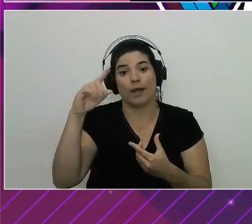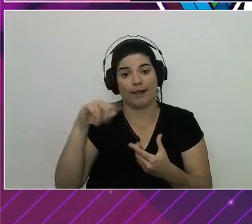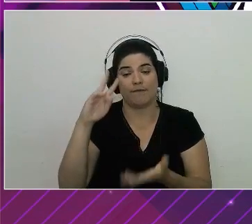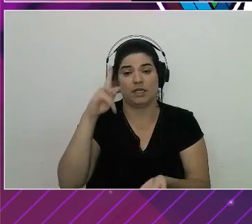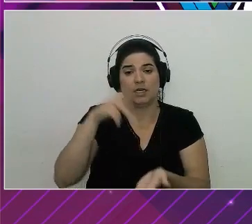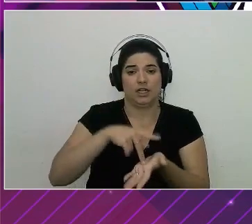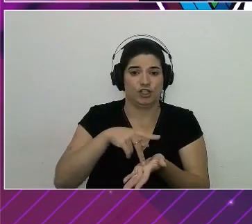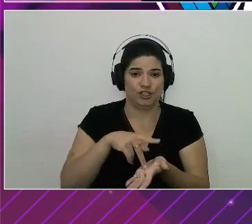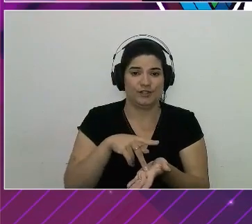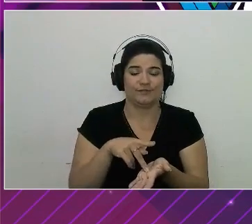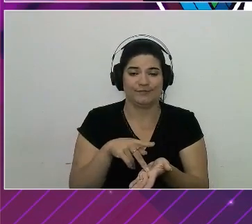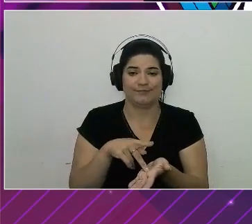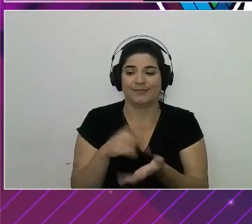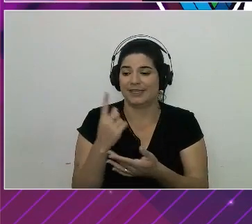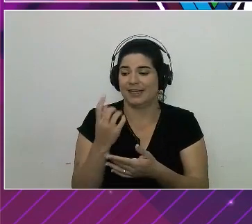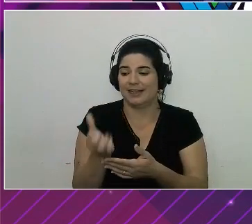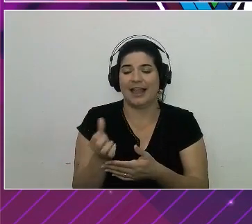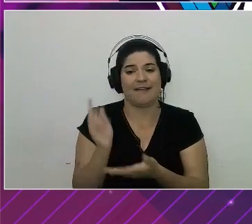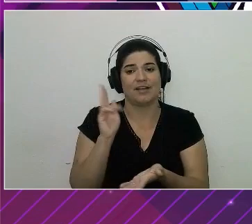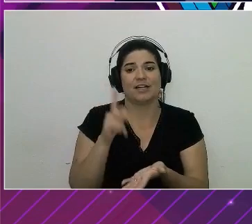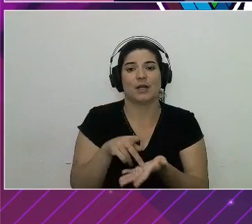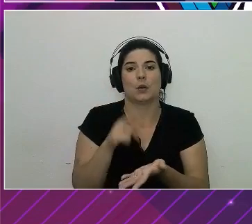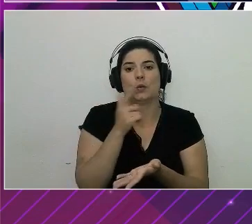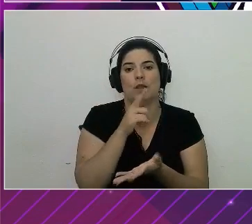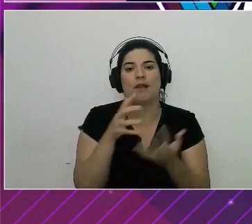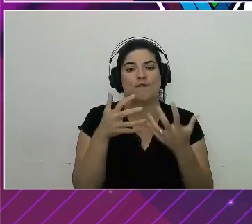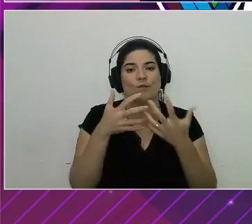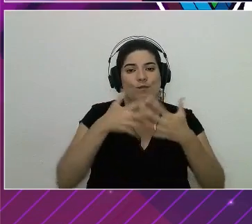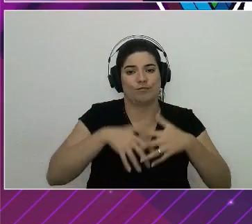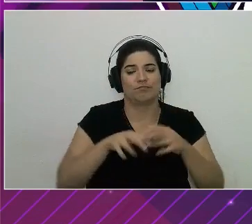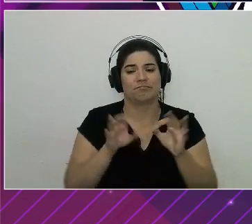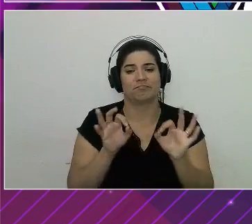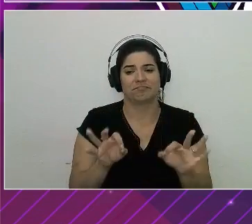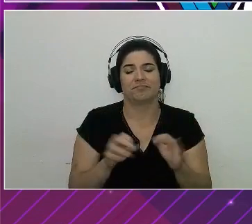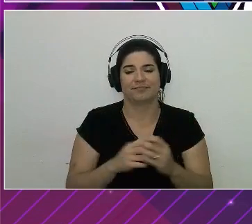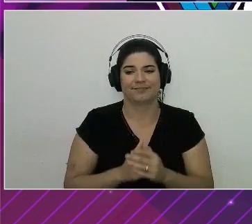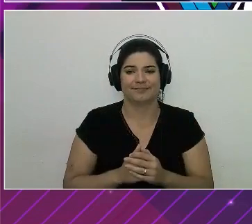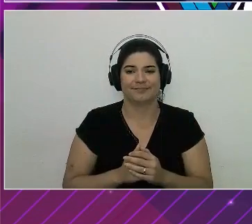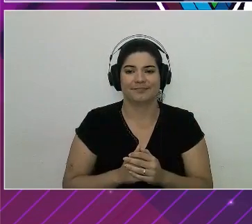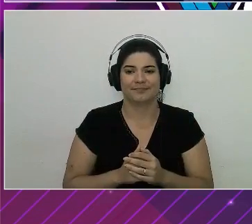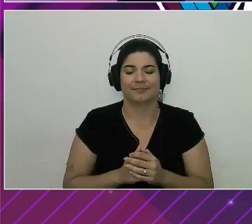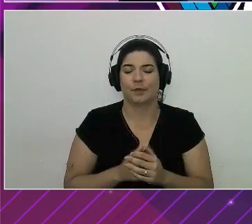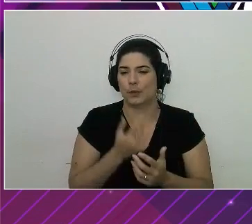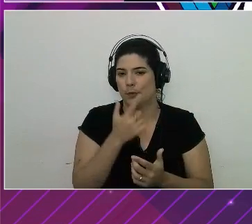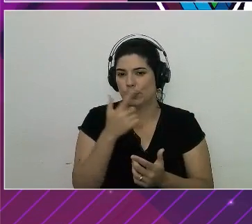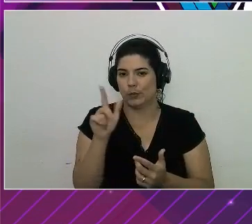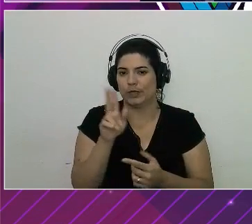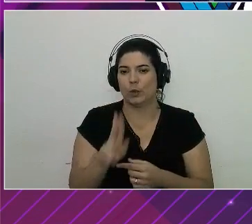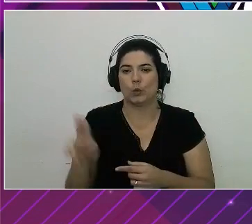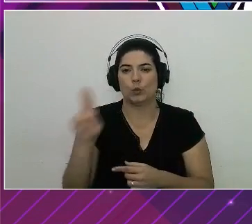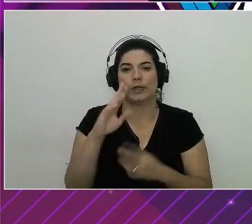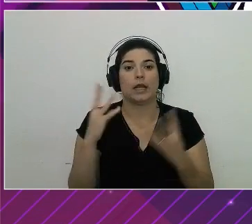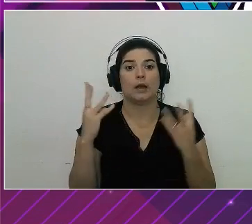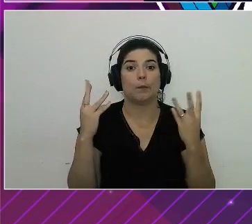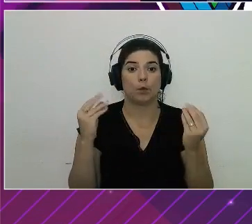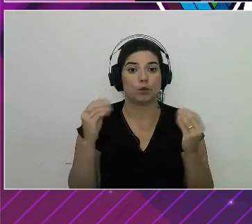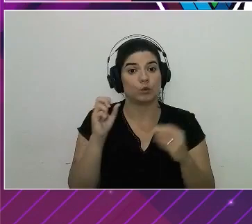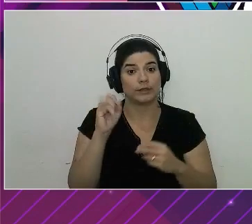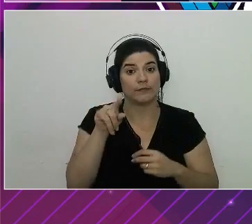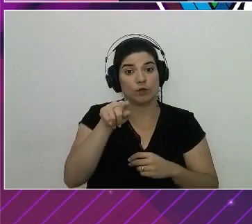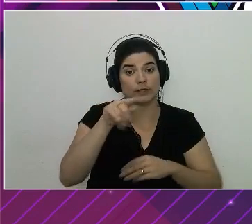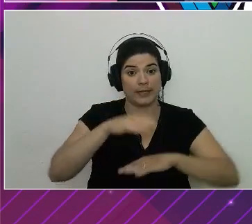isso significa que essa asserção funcionou. Mesma coisa, uma outra coisa que é muito utilizada, principalmente se você faz teste